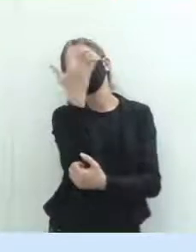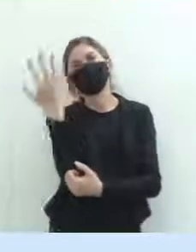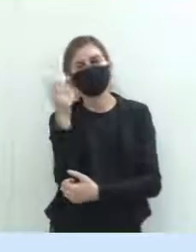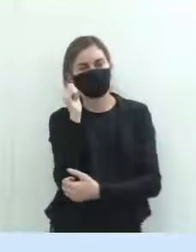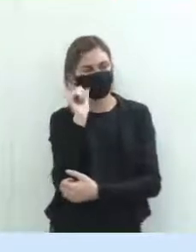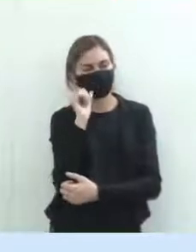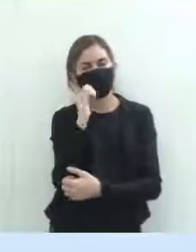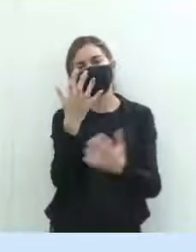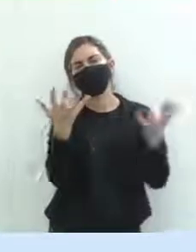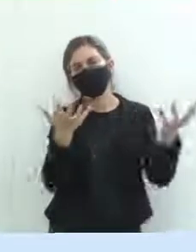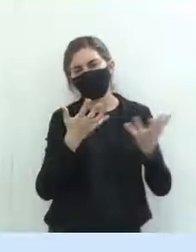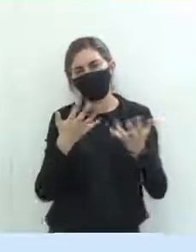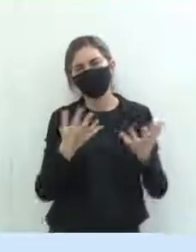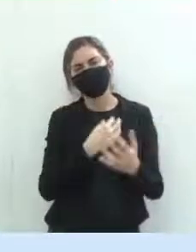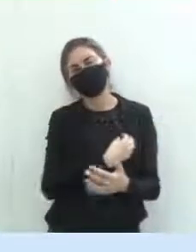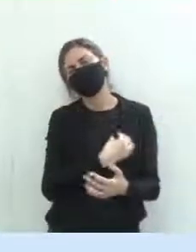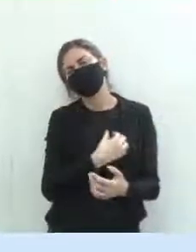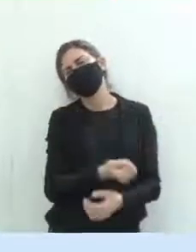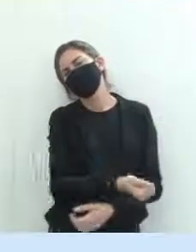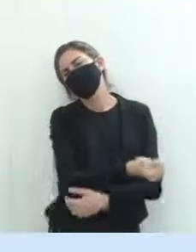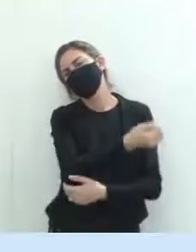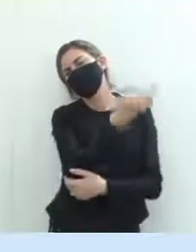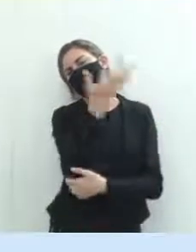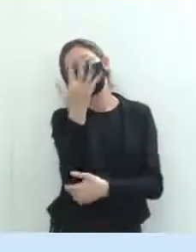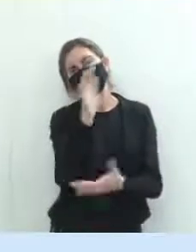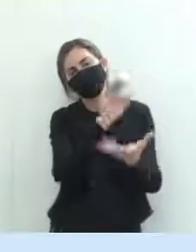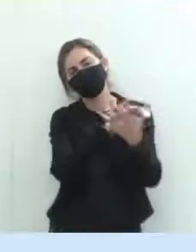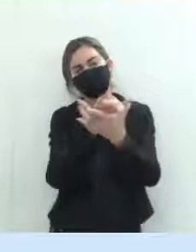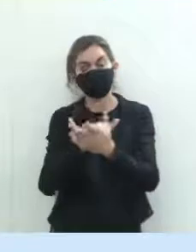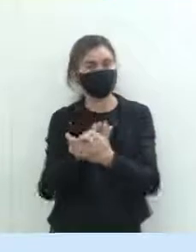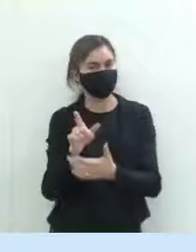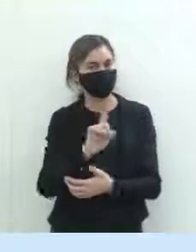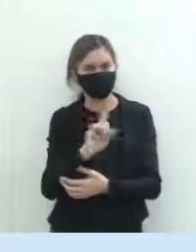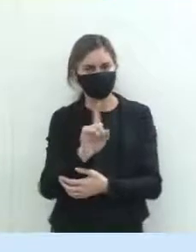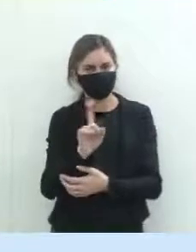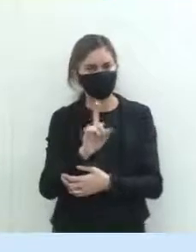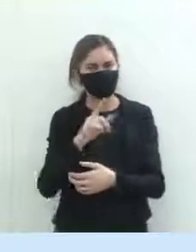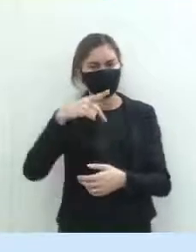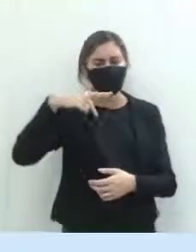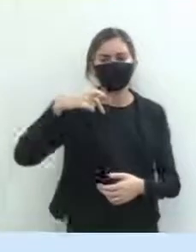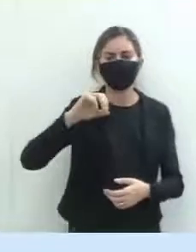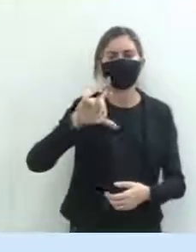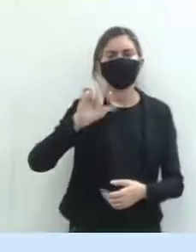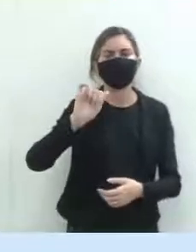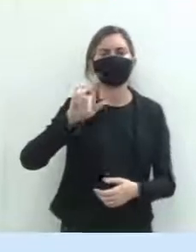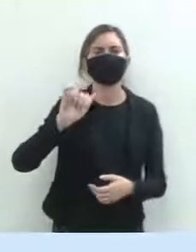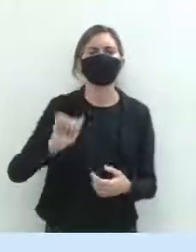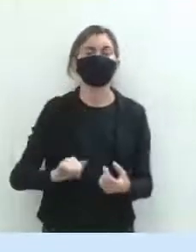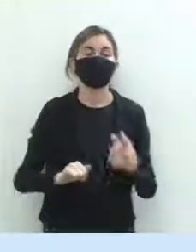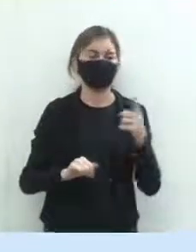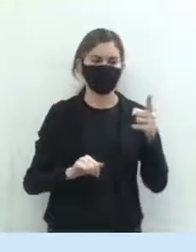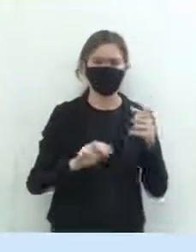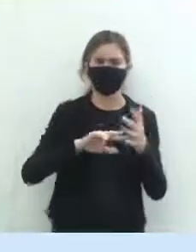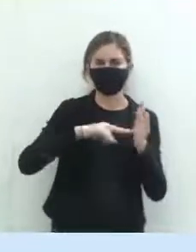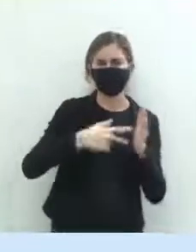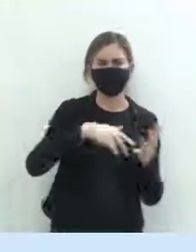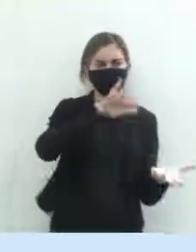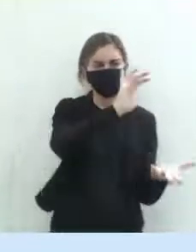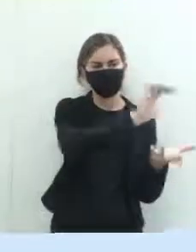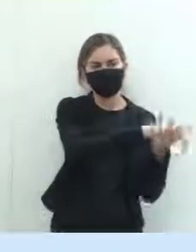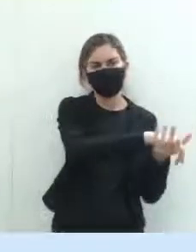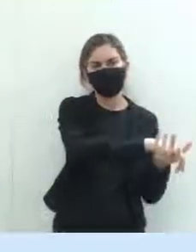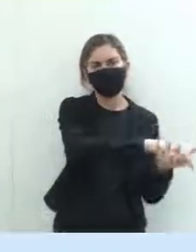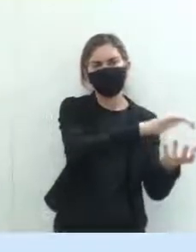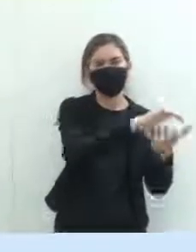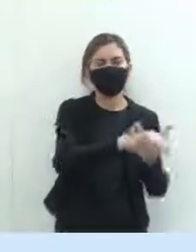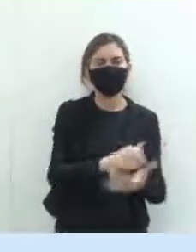ele quiser, viver com as mulheres que ele quiser, não é bem por aí não. A poligamia significa que ele vai casar com